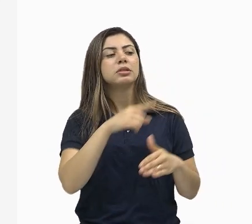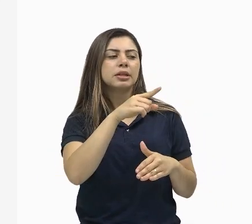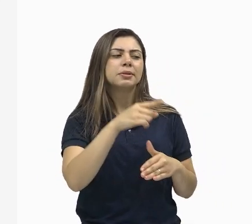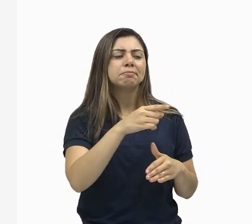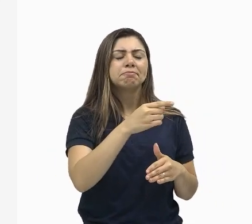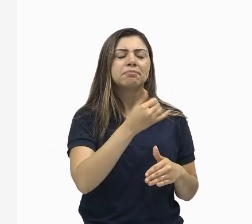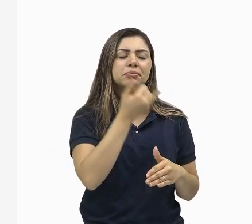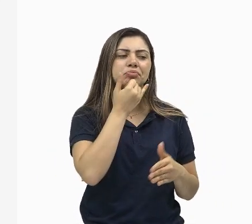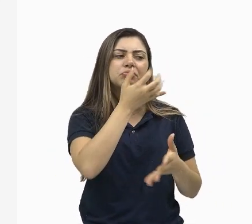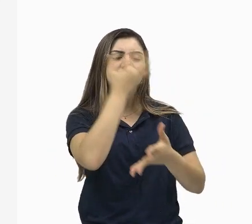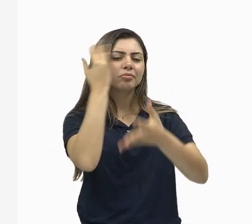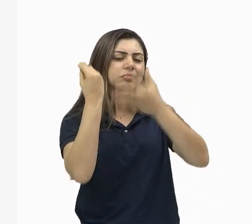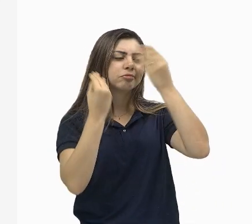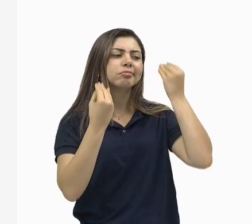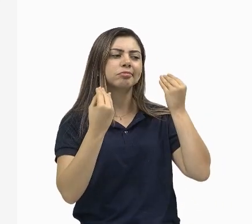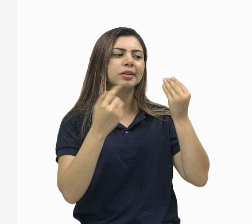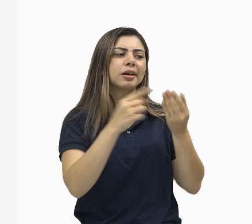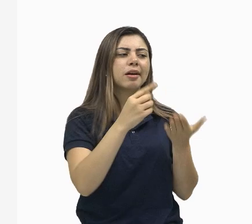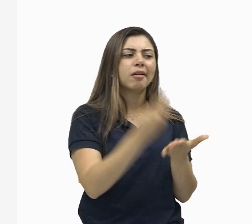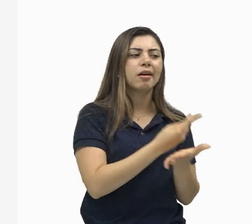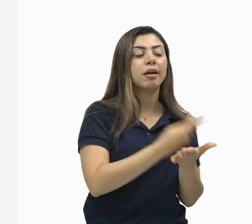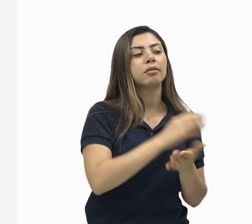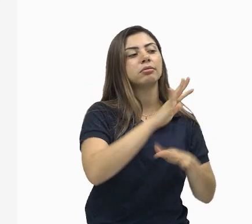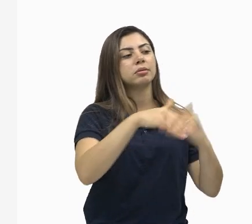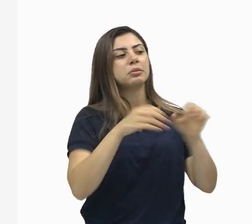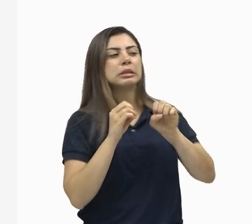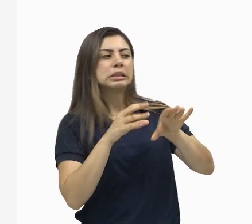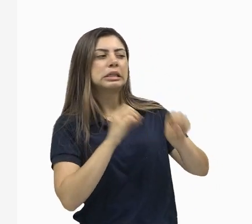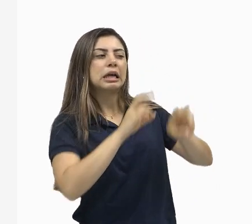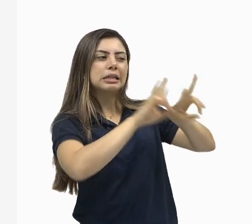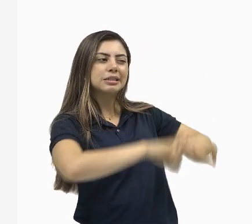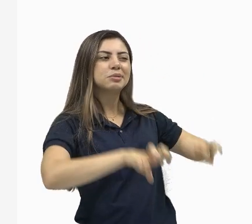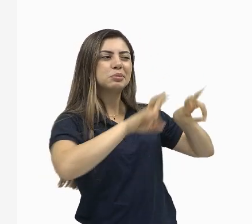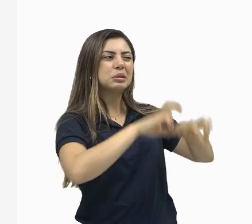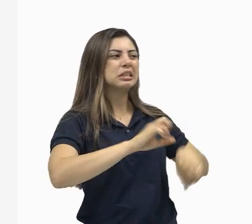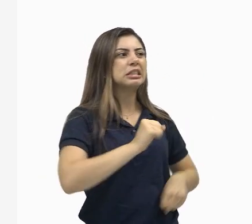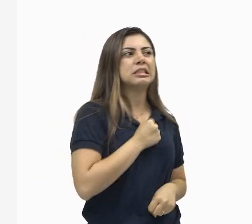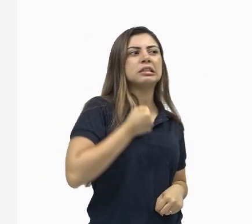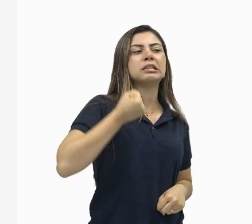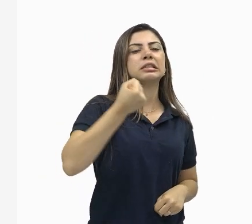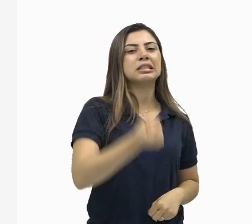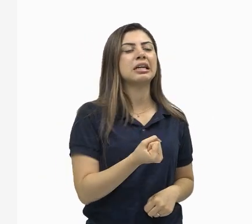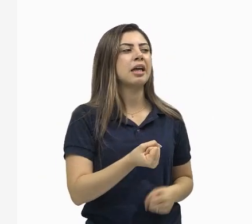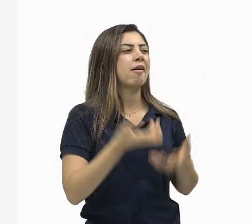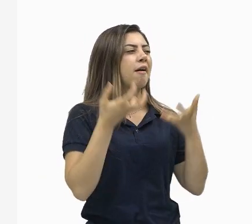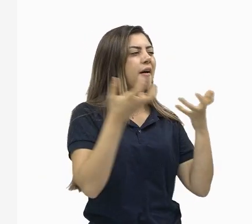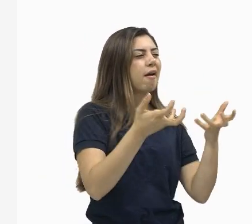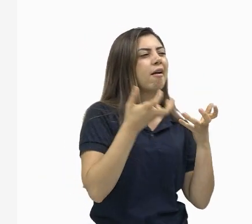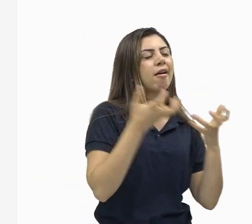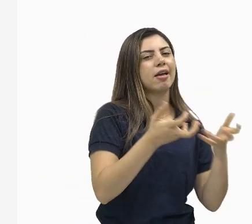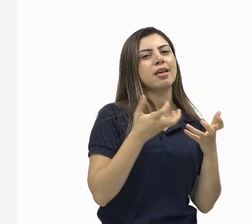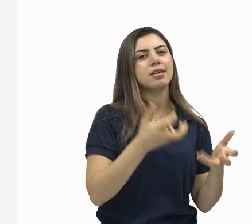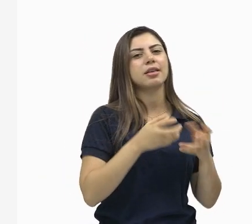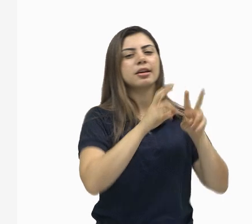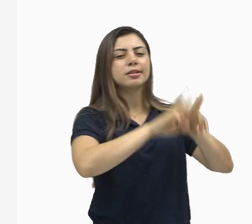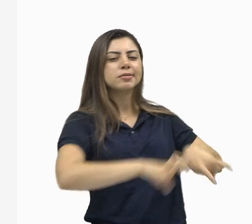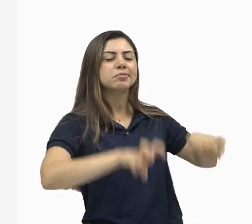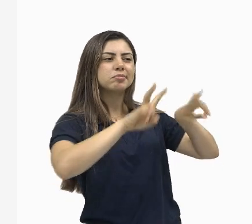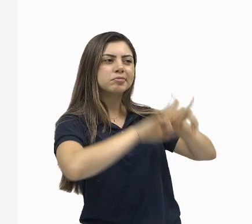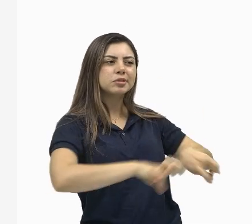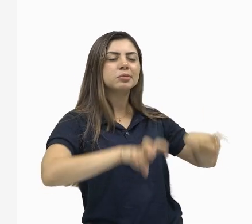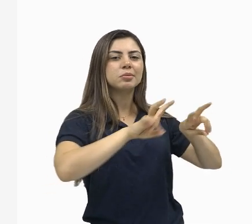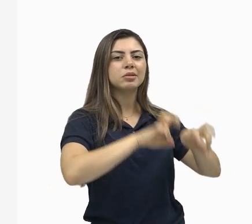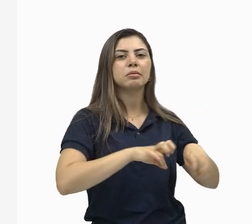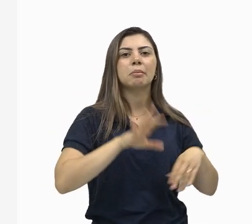perdoados, escarnecidos, educados, explorados, odiados, desejados, sacramentados, e já